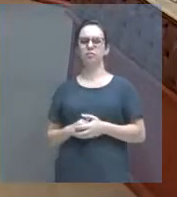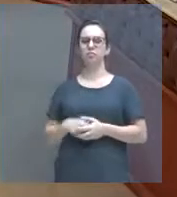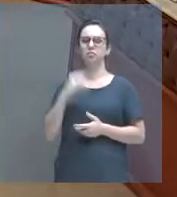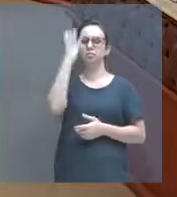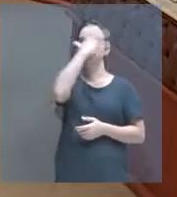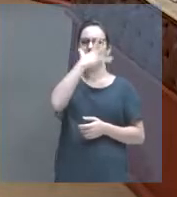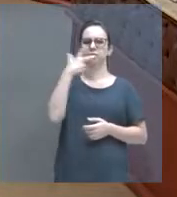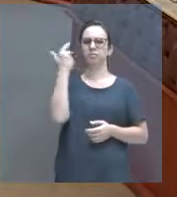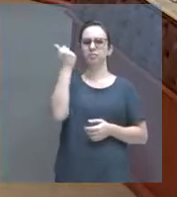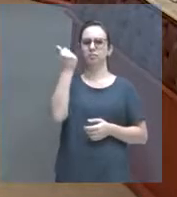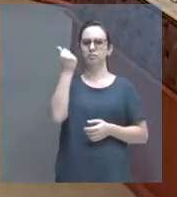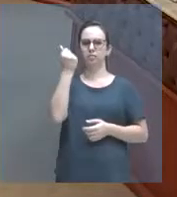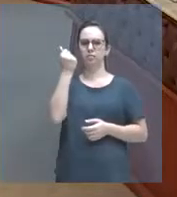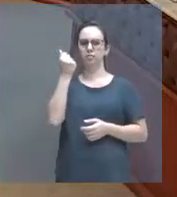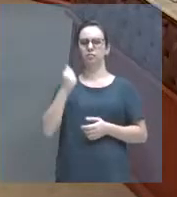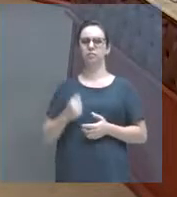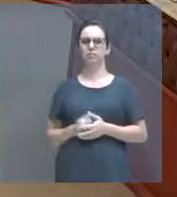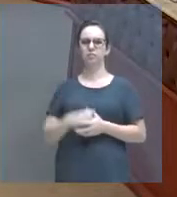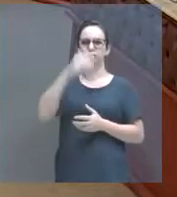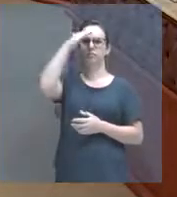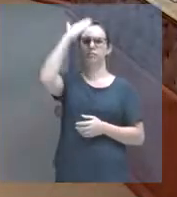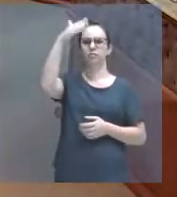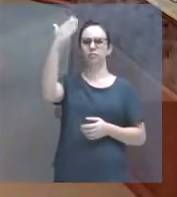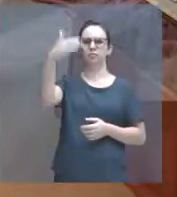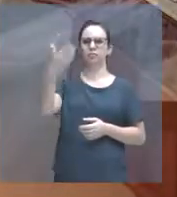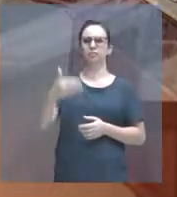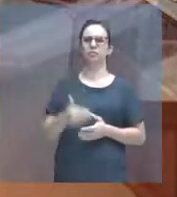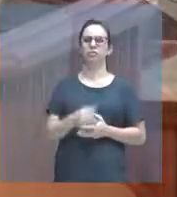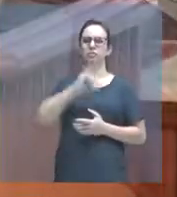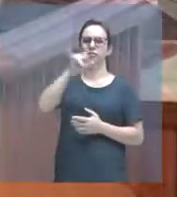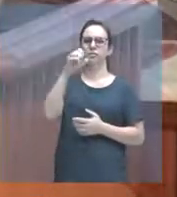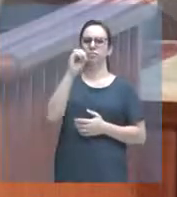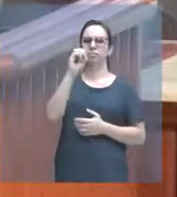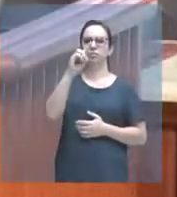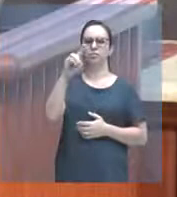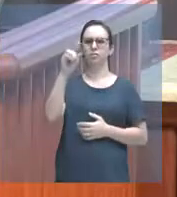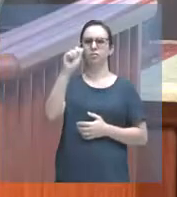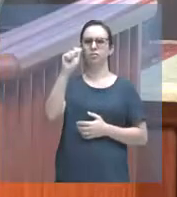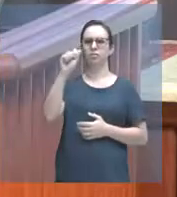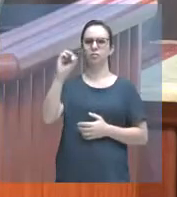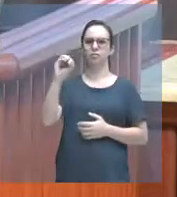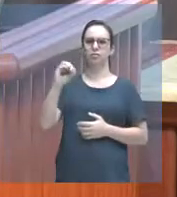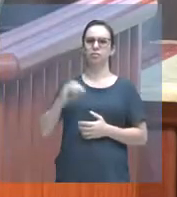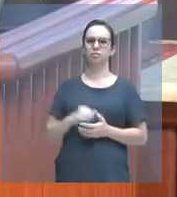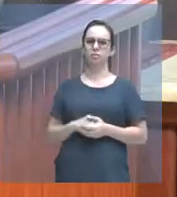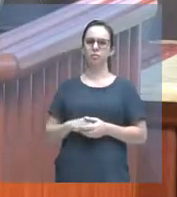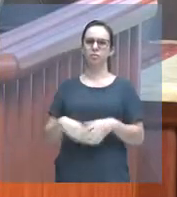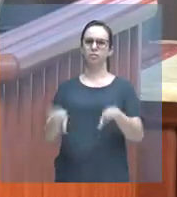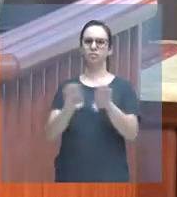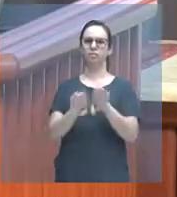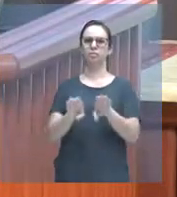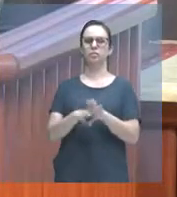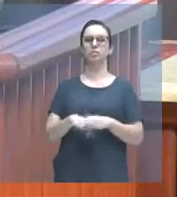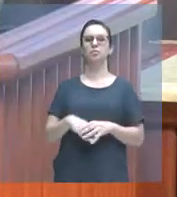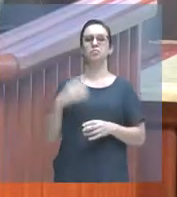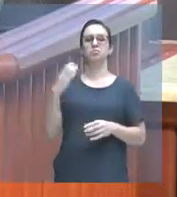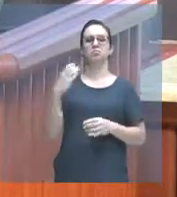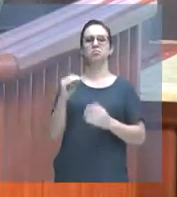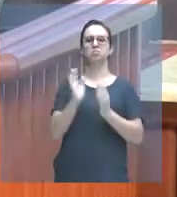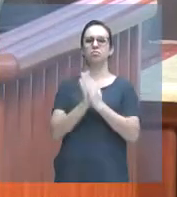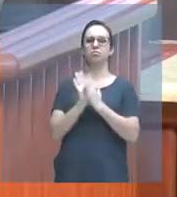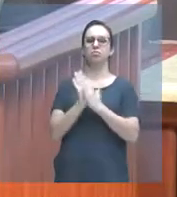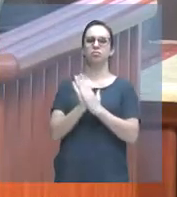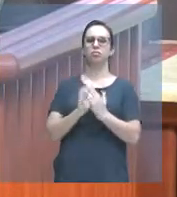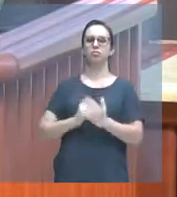belíssimo, né, homenagem ao seu João. Seu João, também quero aqui cumprimentar, né, de